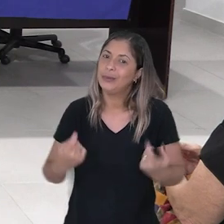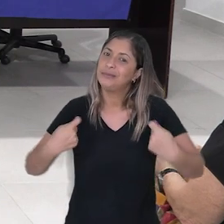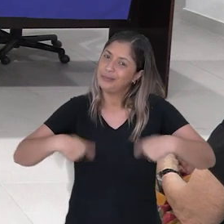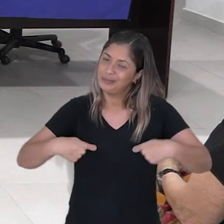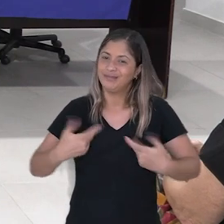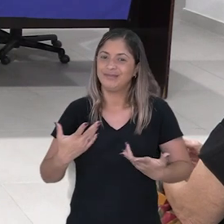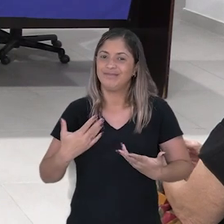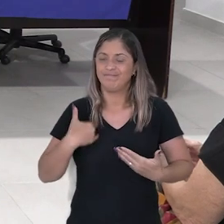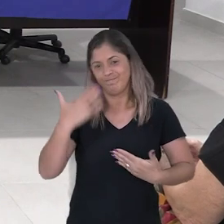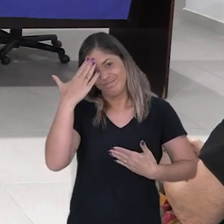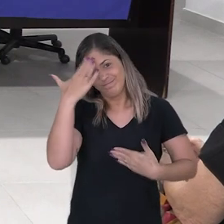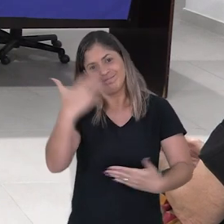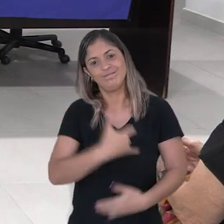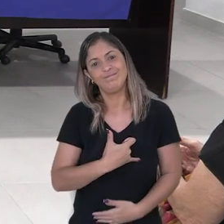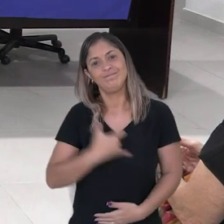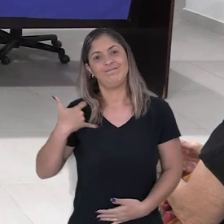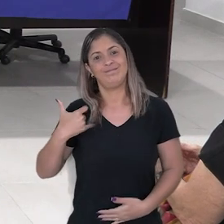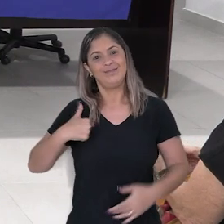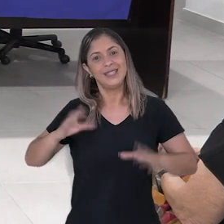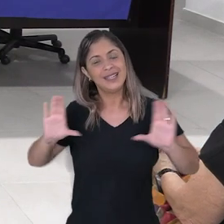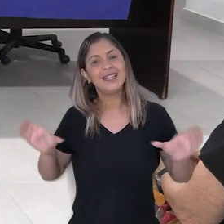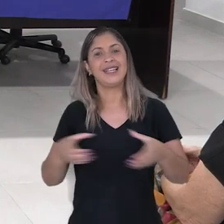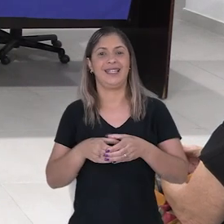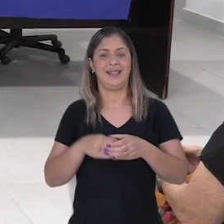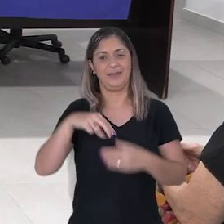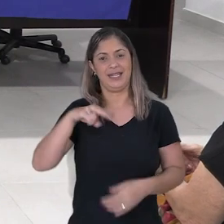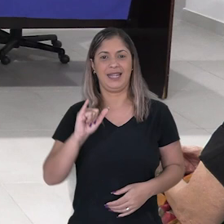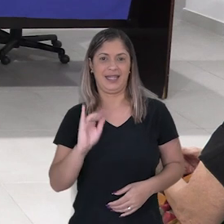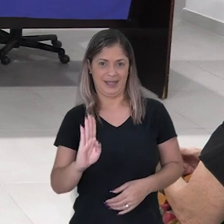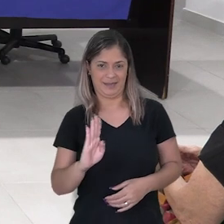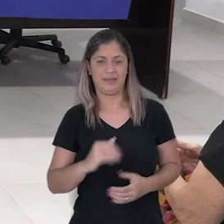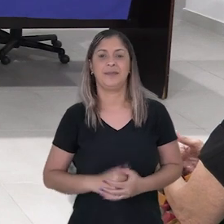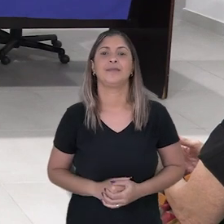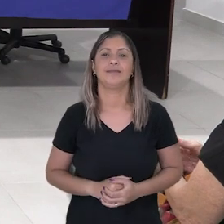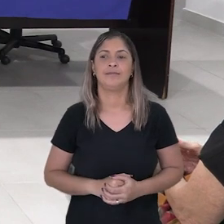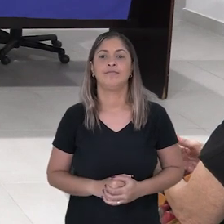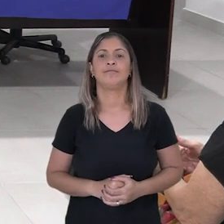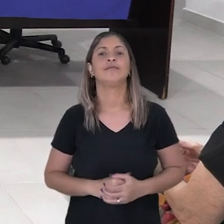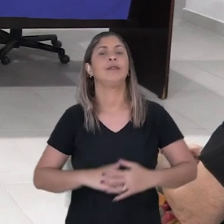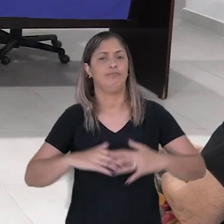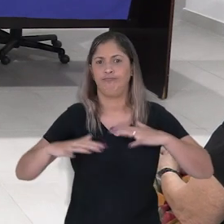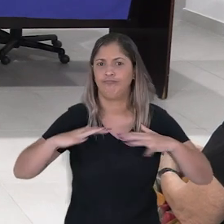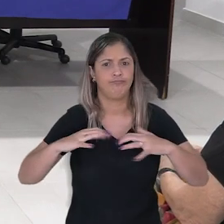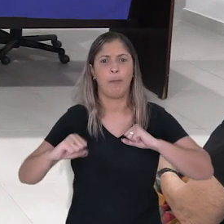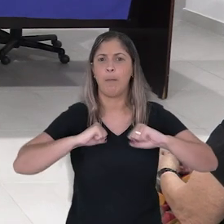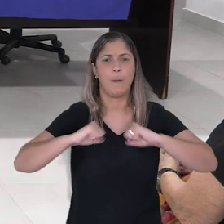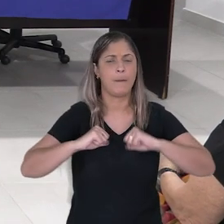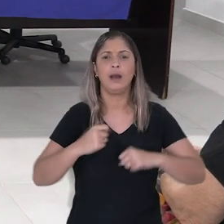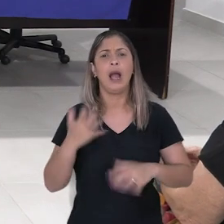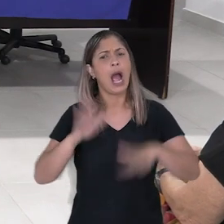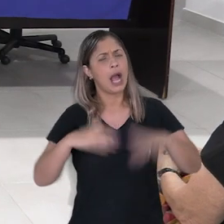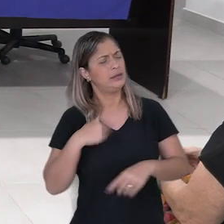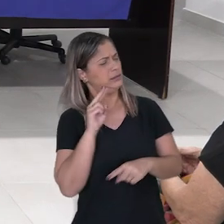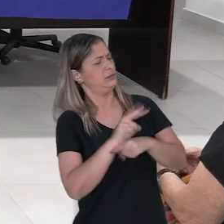vou encher a boca agora, com muito orgulho, a minha equipe do NIB, que se mexeu. E eu, às vezes, eu ficava